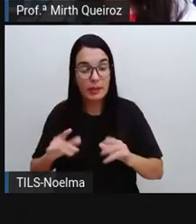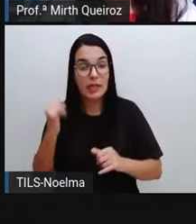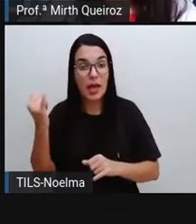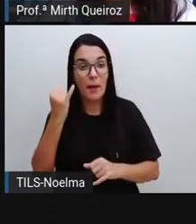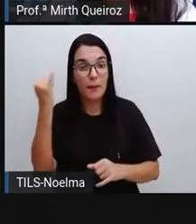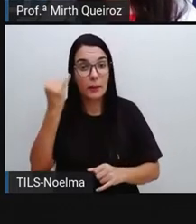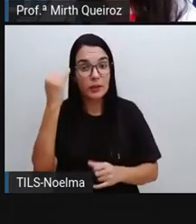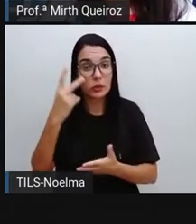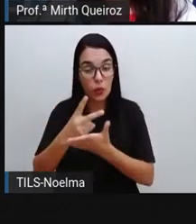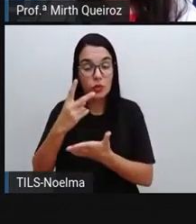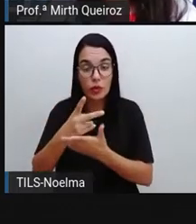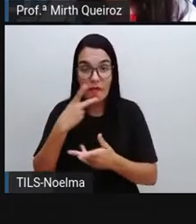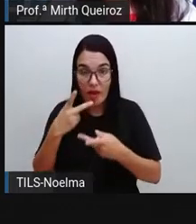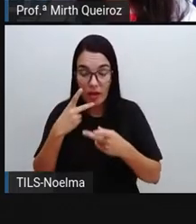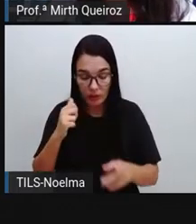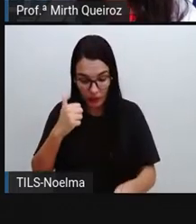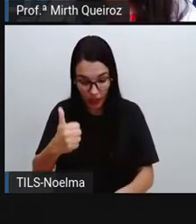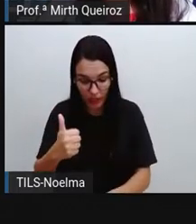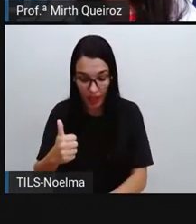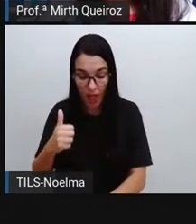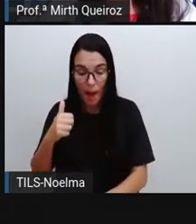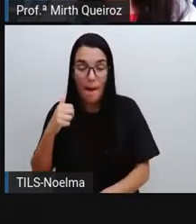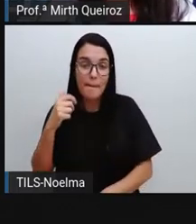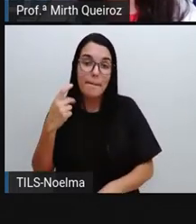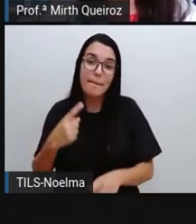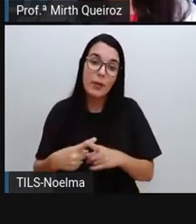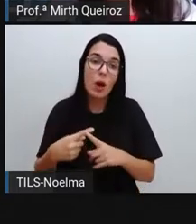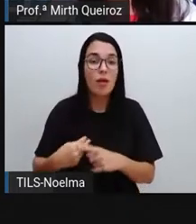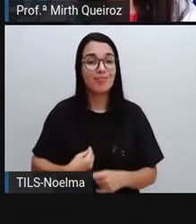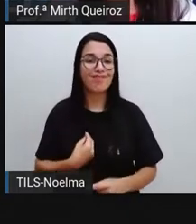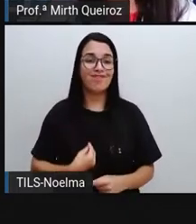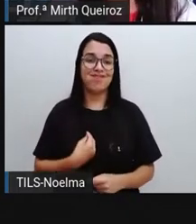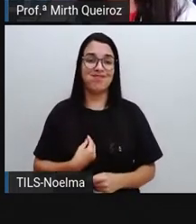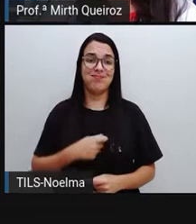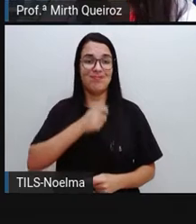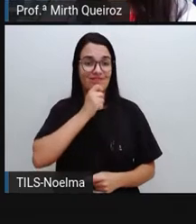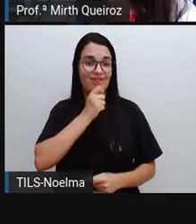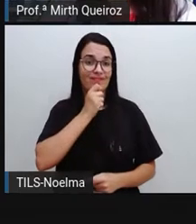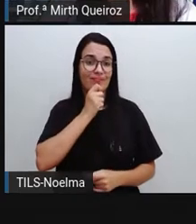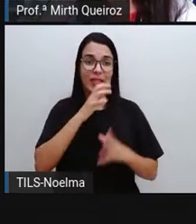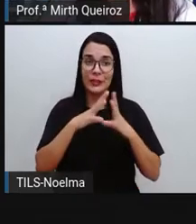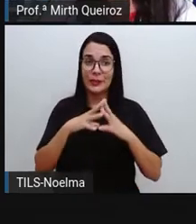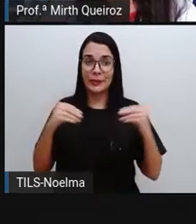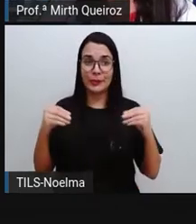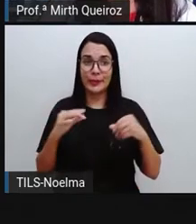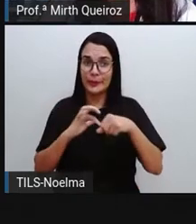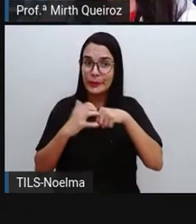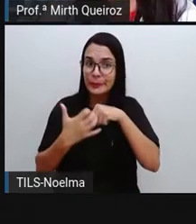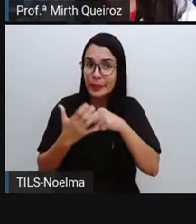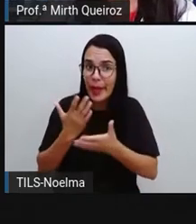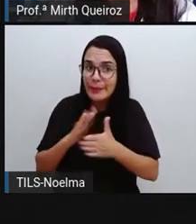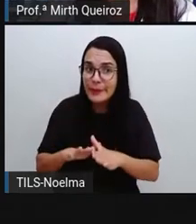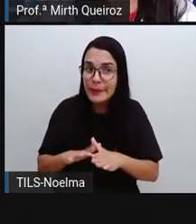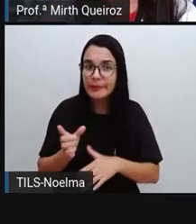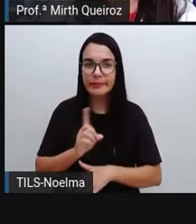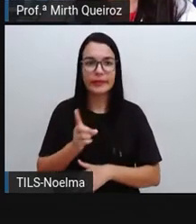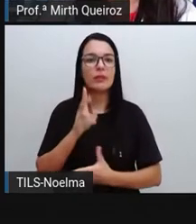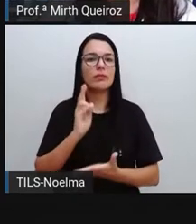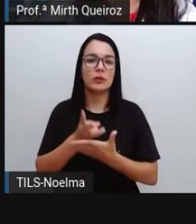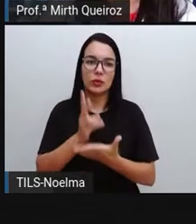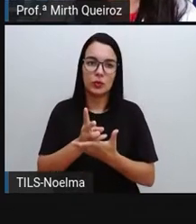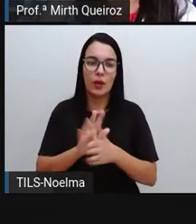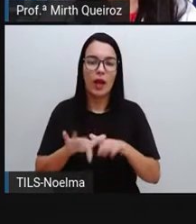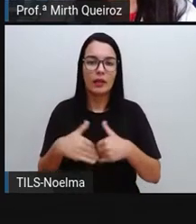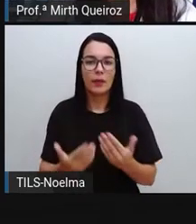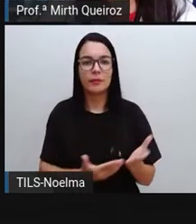gente continuar falando sobre ele, porque ele está aí, né, gente? Ele não sumiu ainda, não desapareceu. O coronavírus faz parte